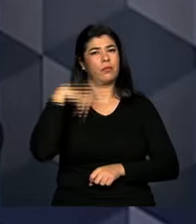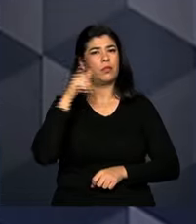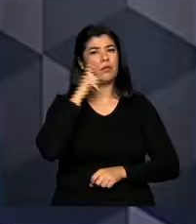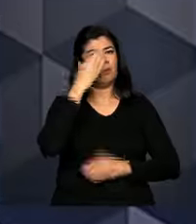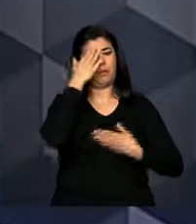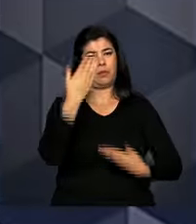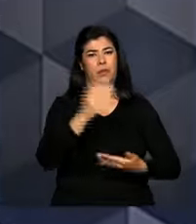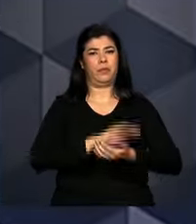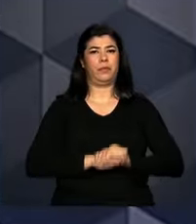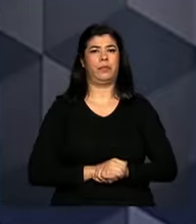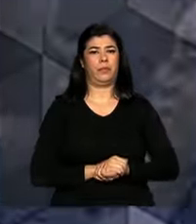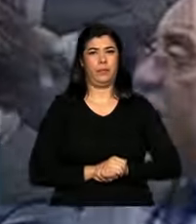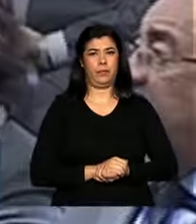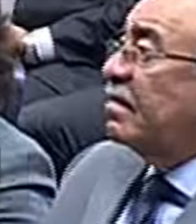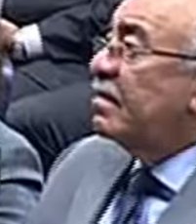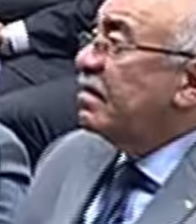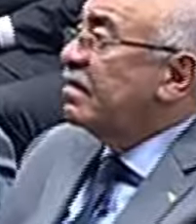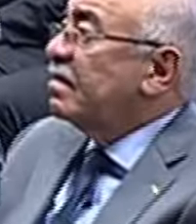conquista. Muito obrigado.